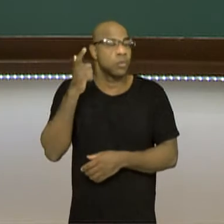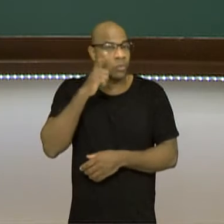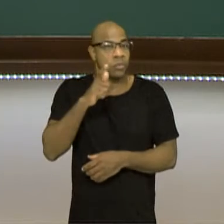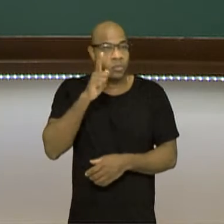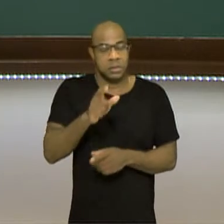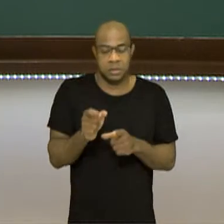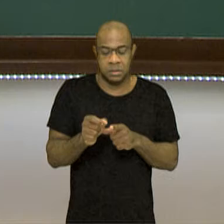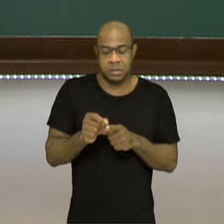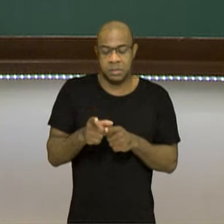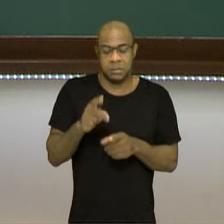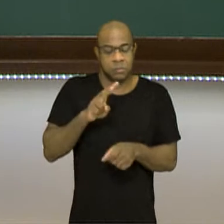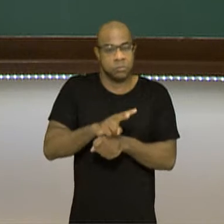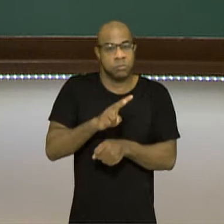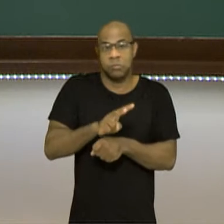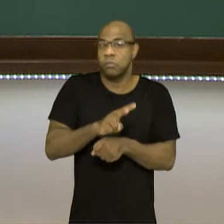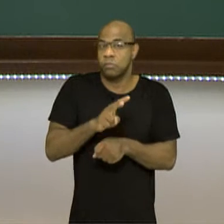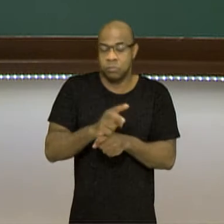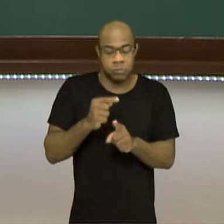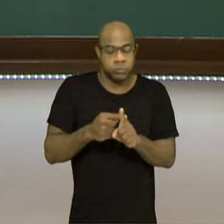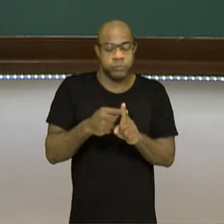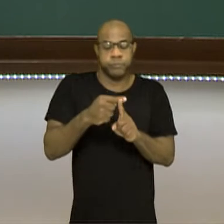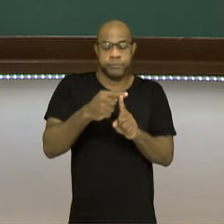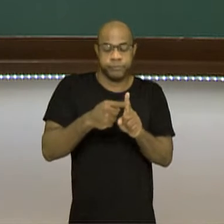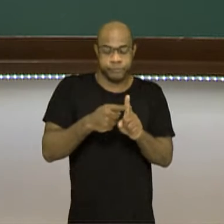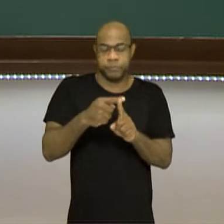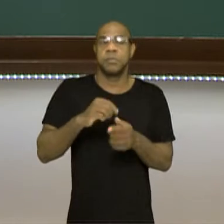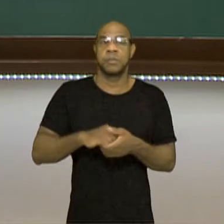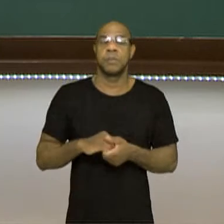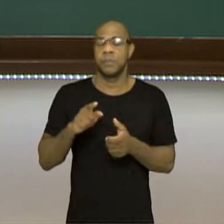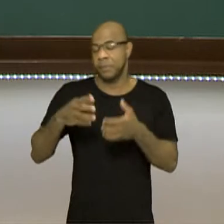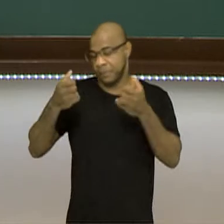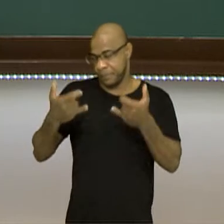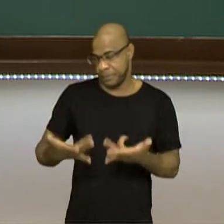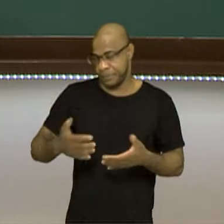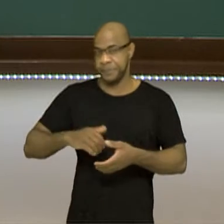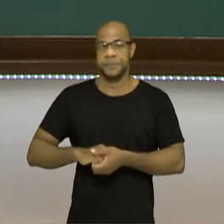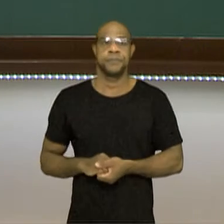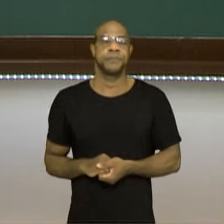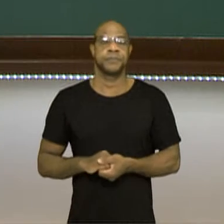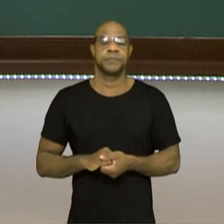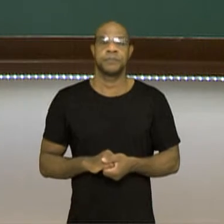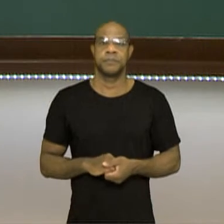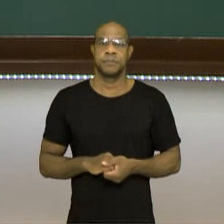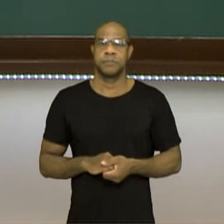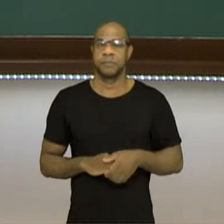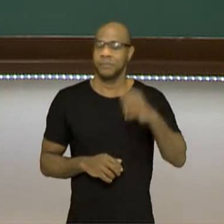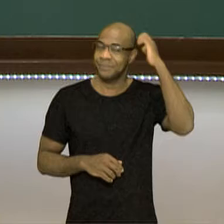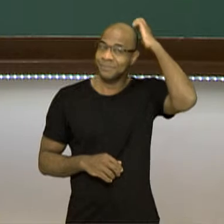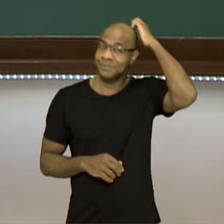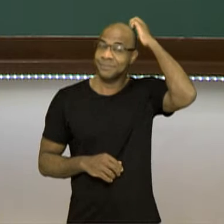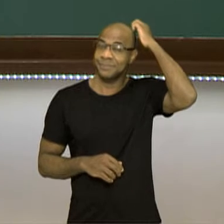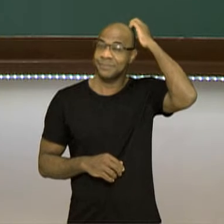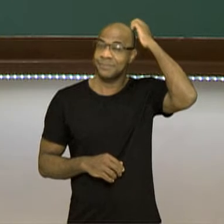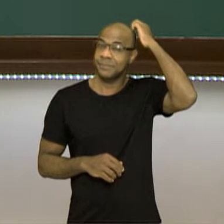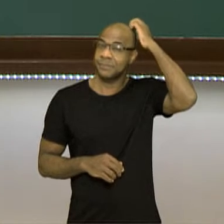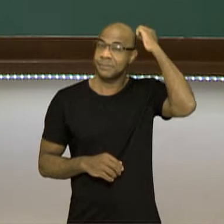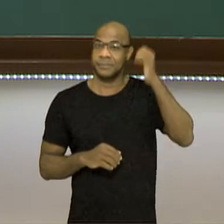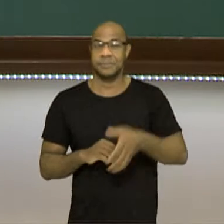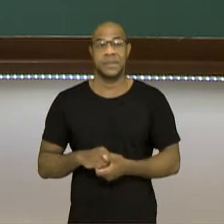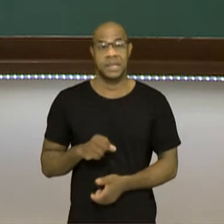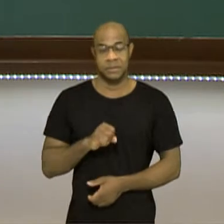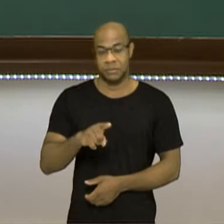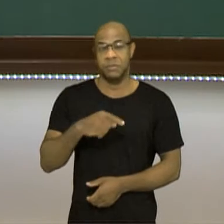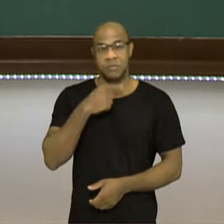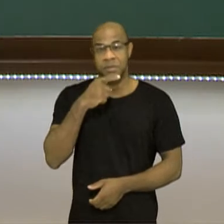mais facilmente manter essa temperatura aí. Então essa é a explicação, tá? Só por curiosidade, se você não sabia, né, desse